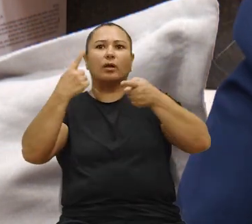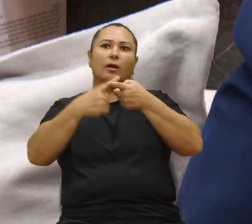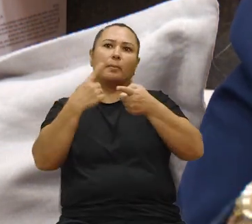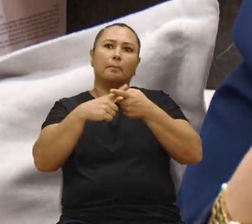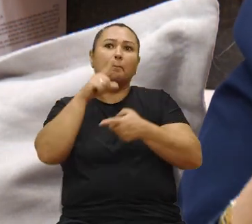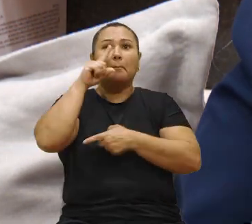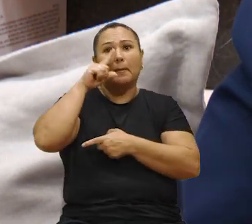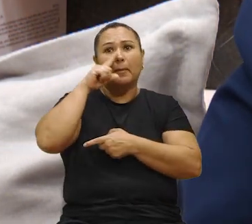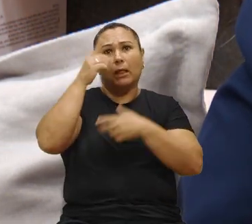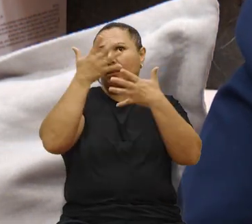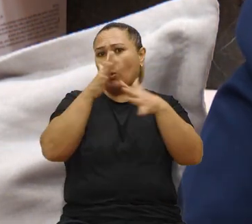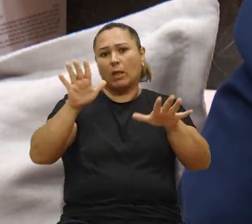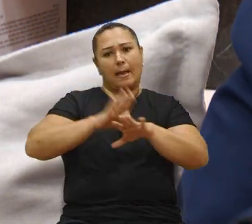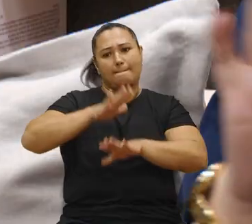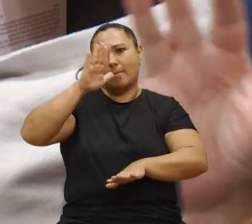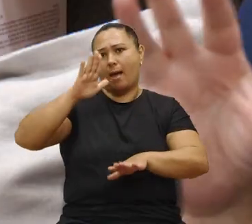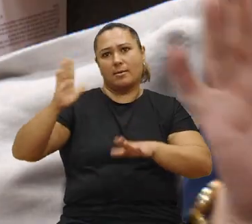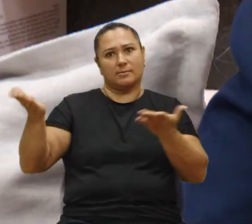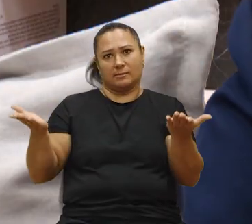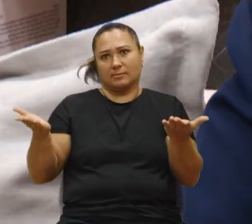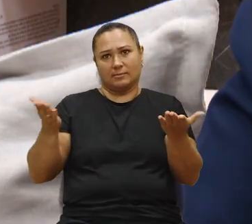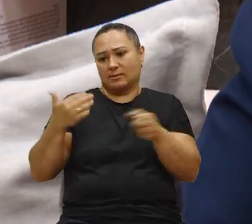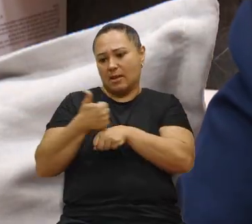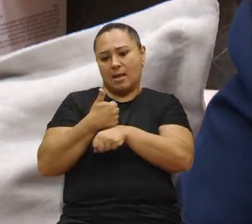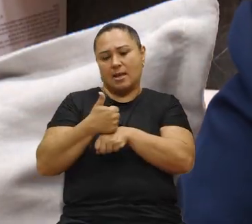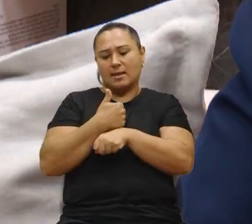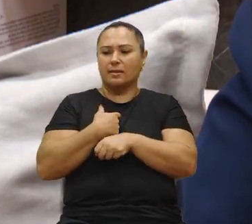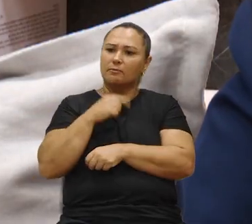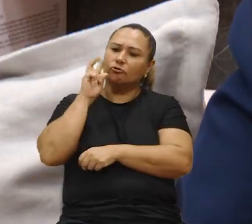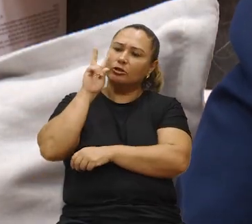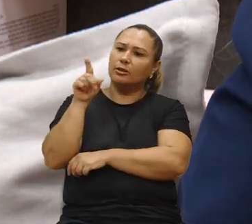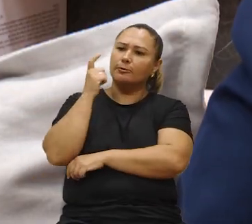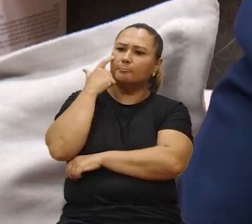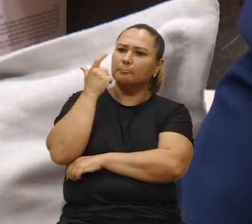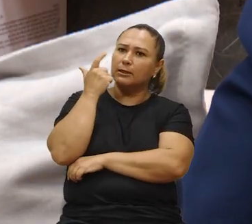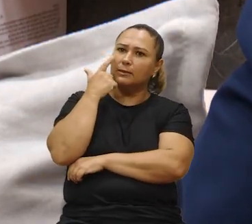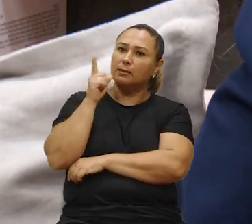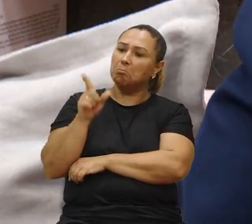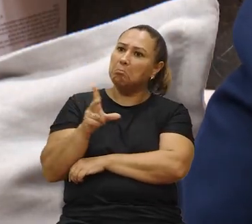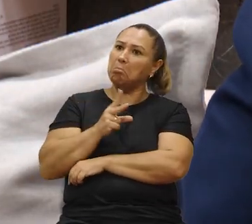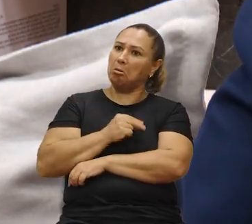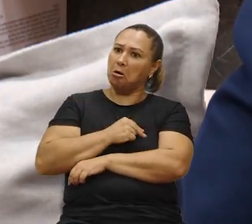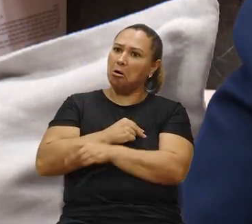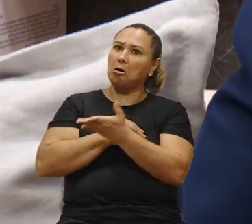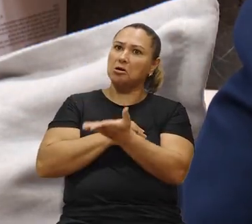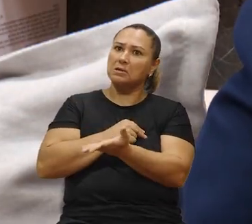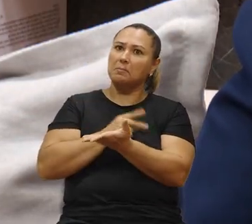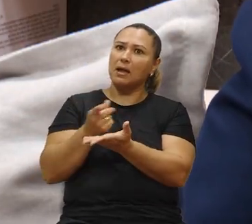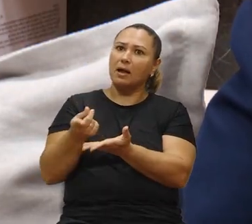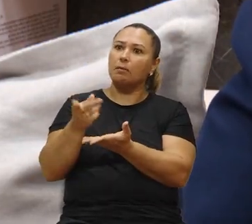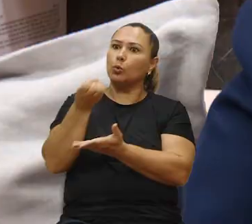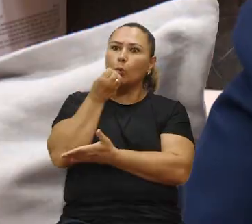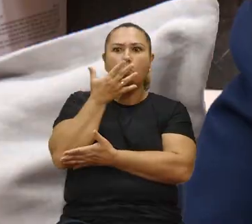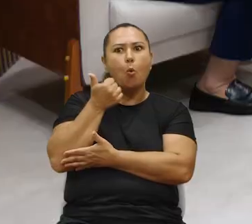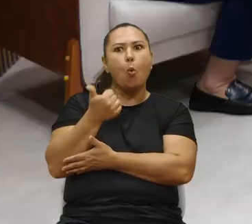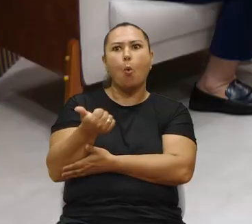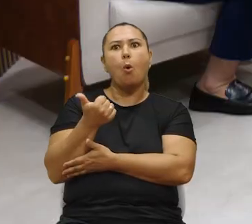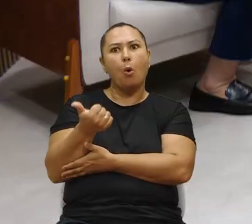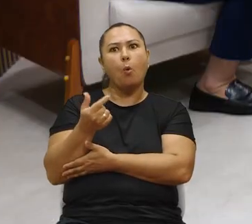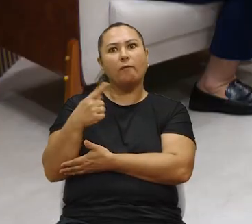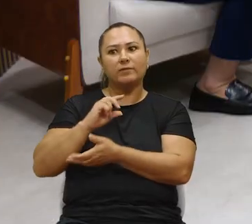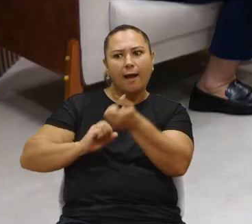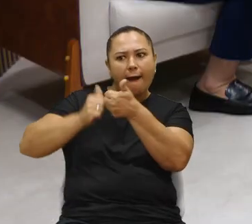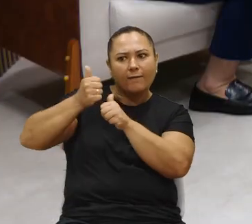decidi, né, em função da maternidade, que eu não queria mais seguir essa carreira. E aí eu olhei para ela e disse assim, nossa, mas essa menina é